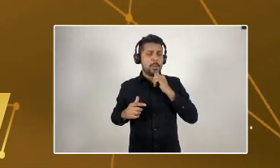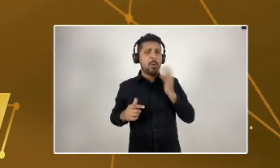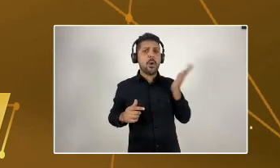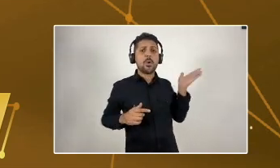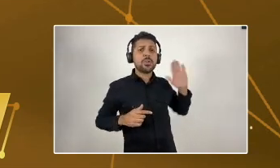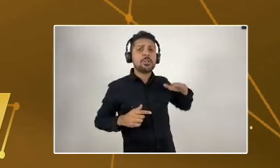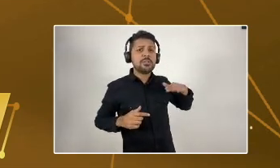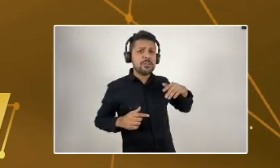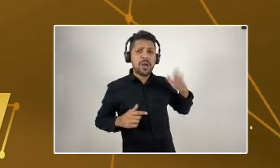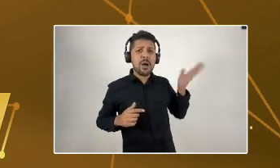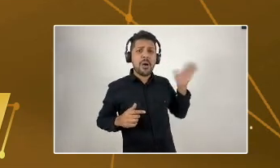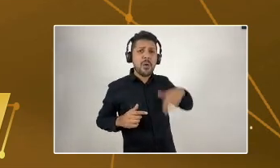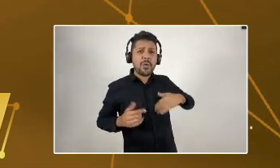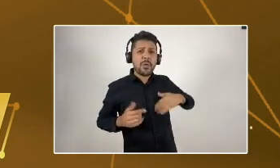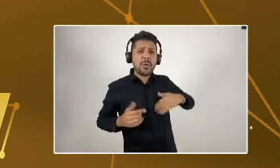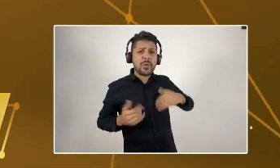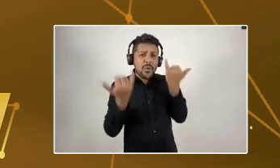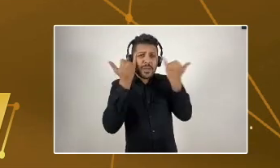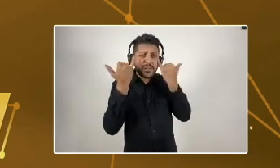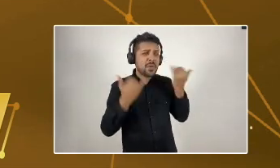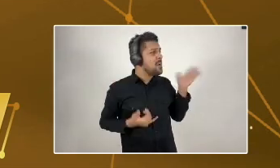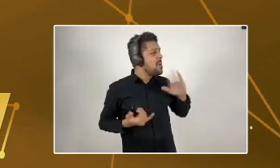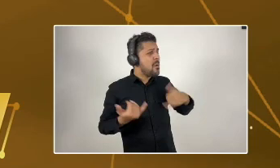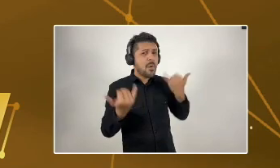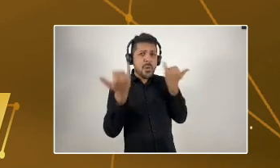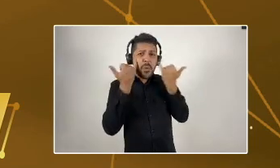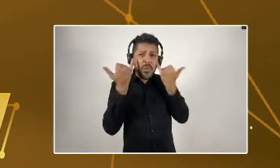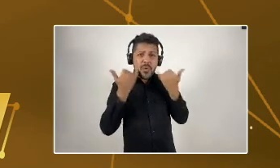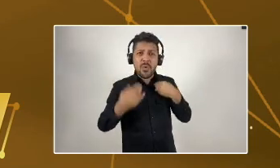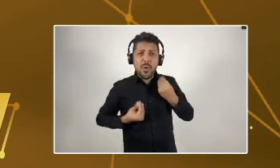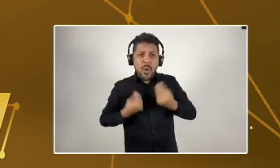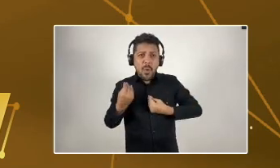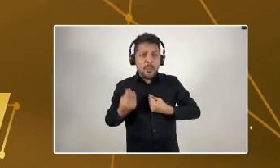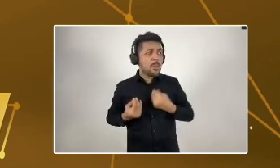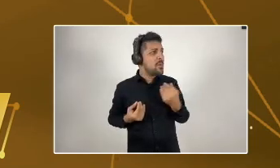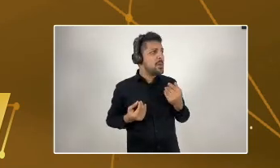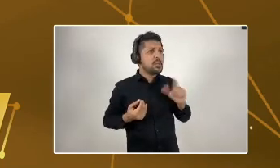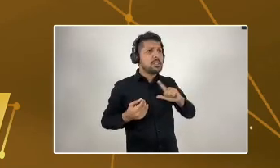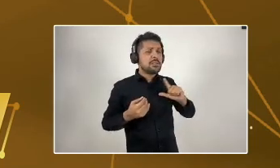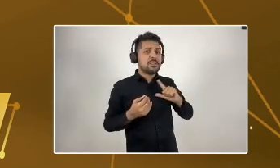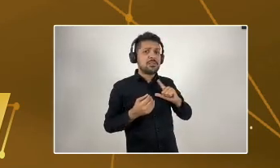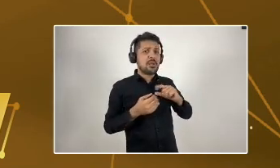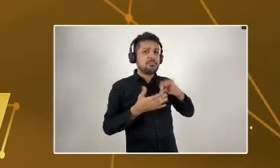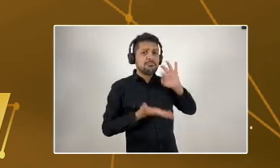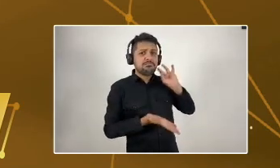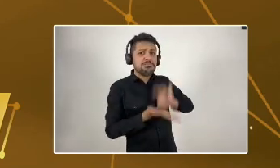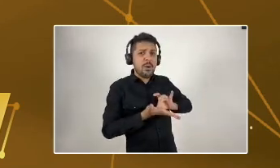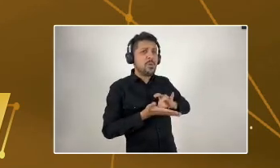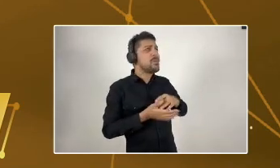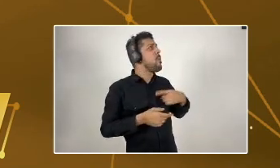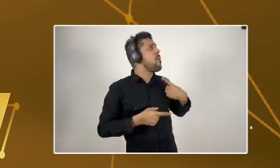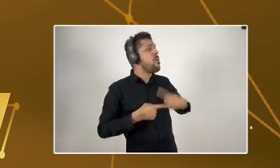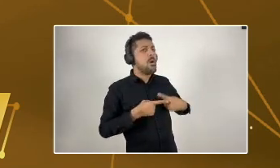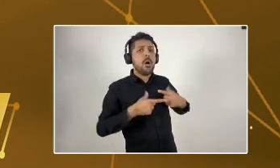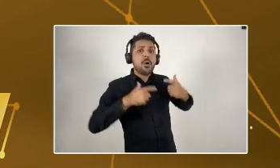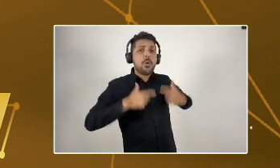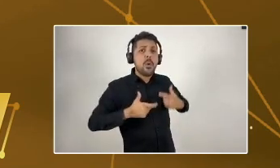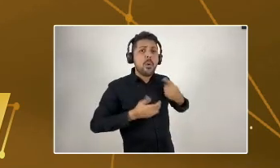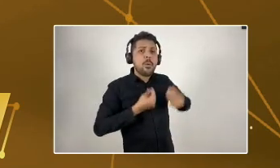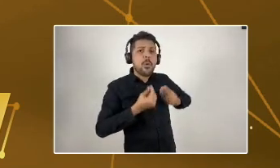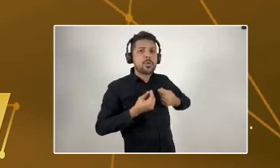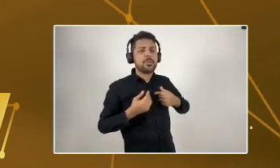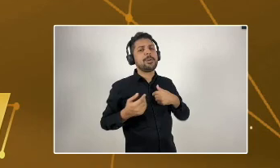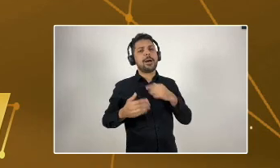os relatos, os relatórios, eles não nos permitem, inclusive eles permitem uma interpretação subjetiva de